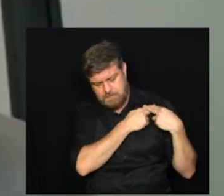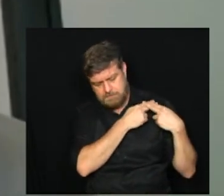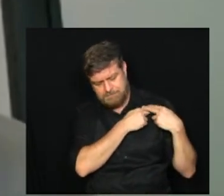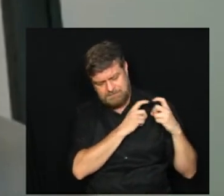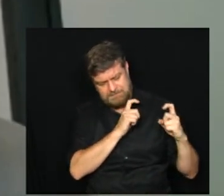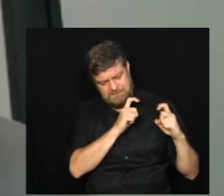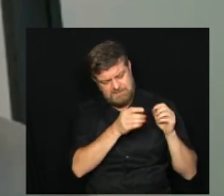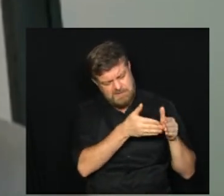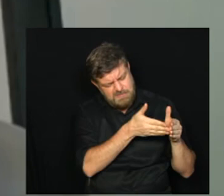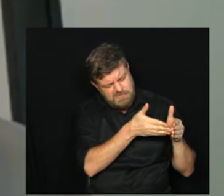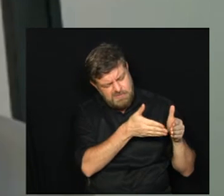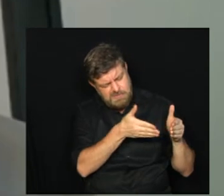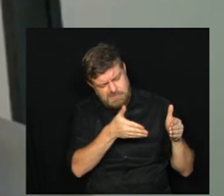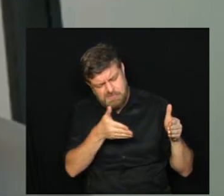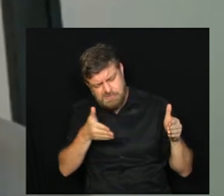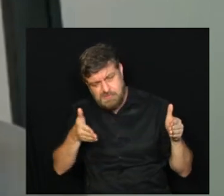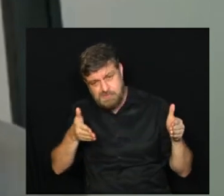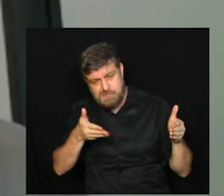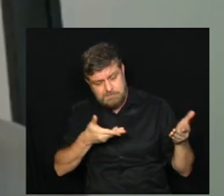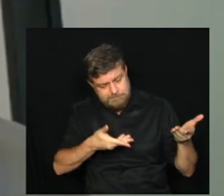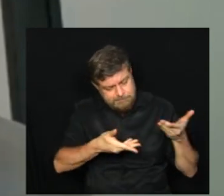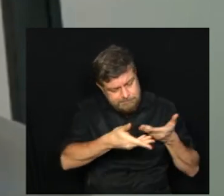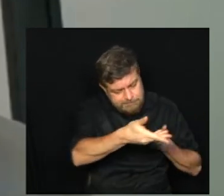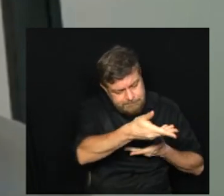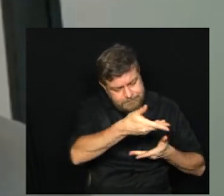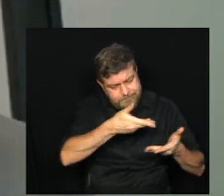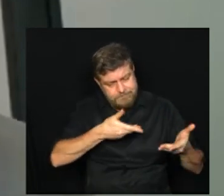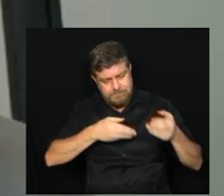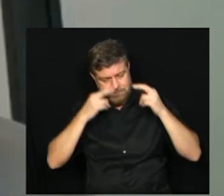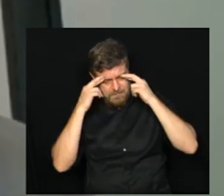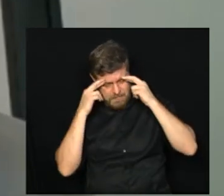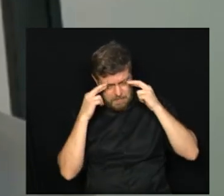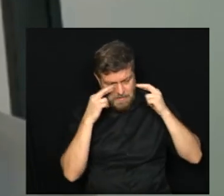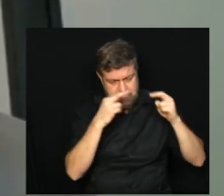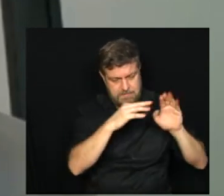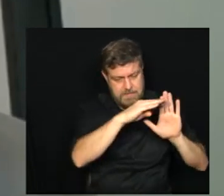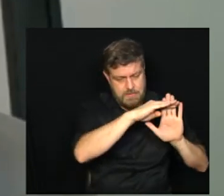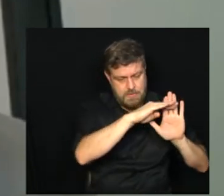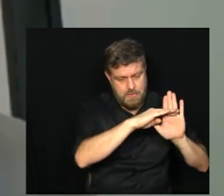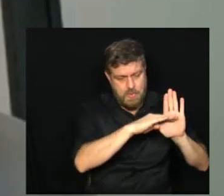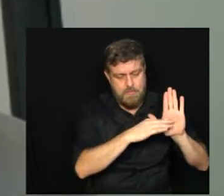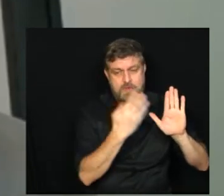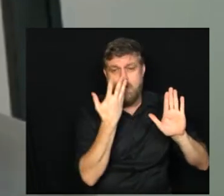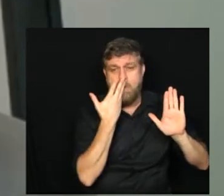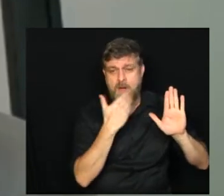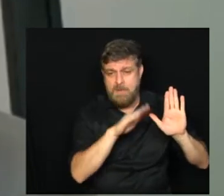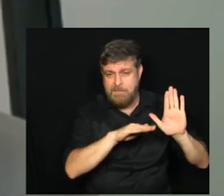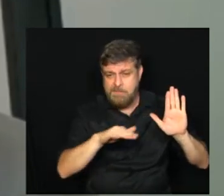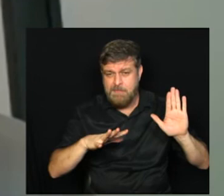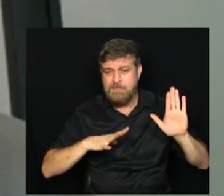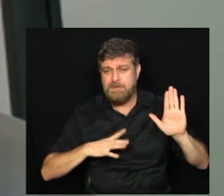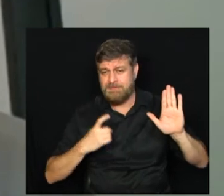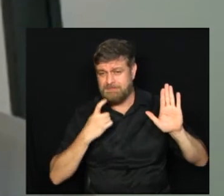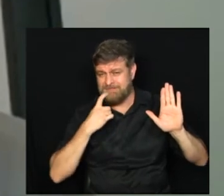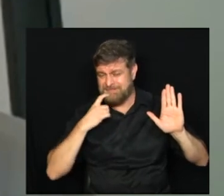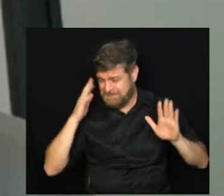aqui hoje, o respeito, principalmente com o PIC, e pode ter certeza